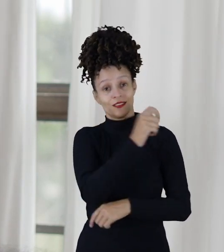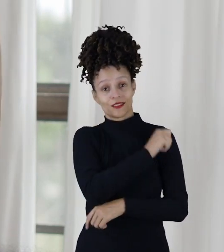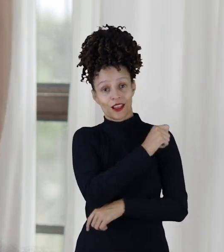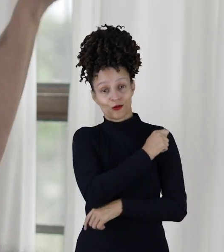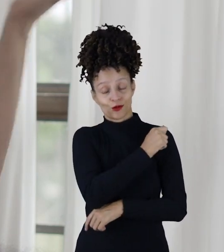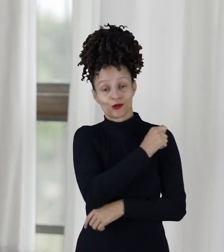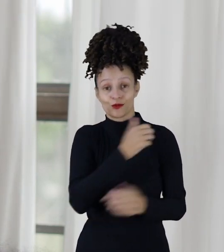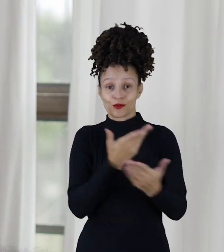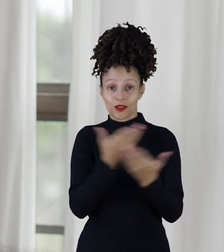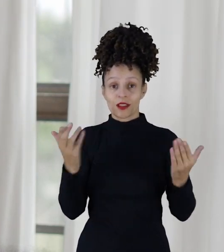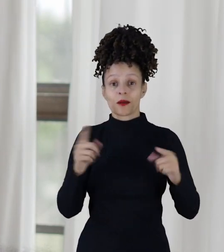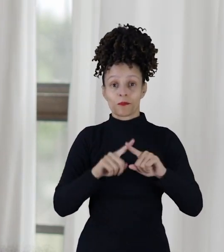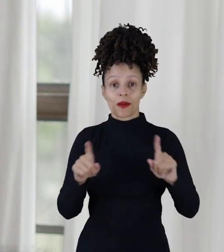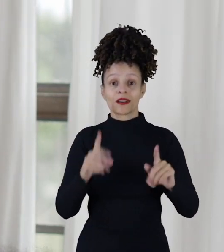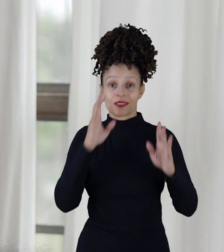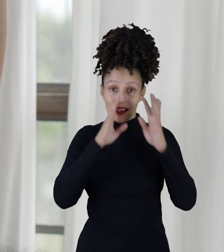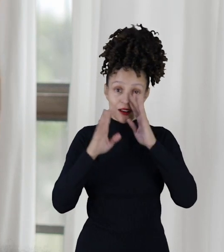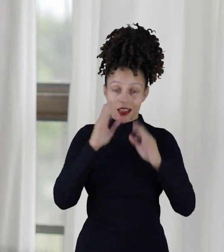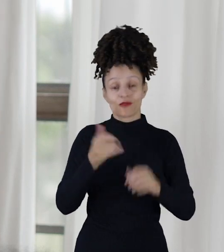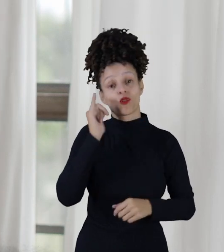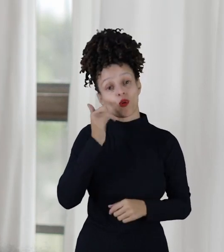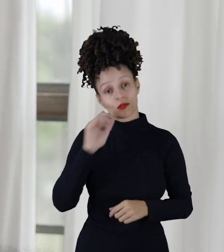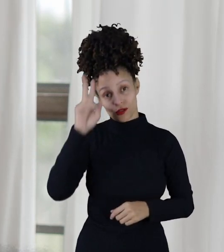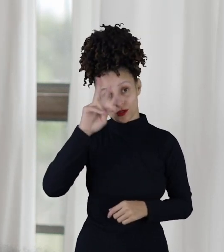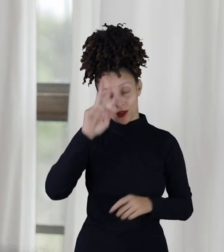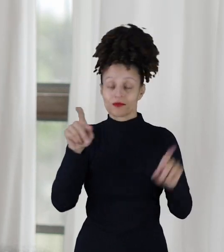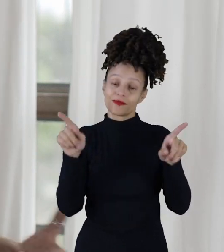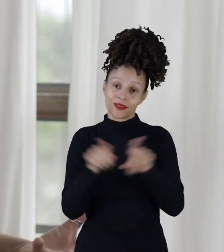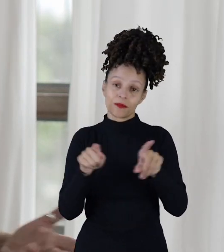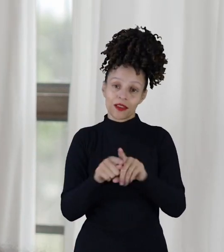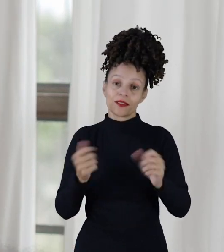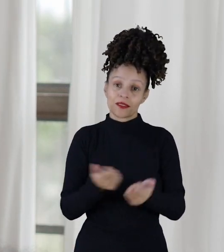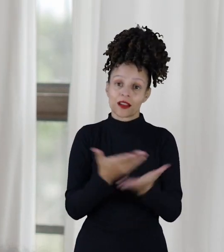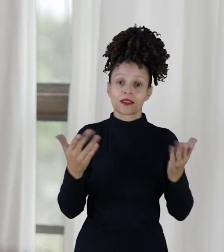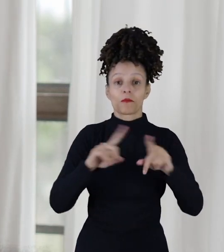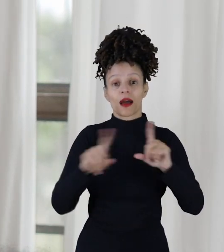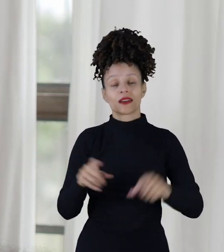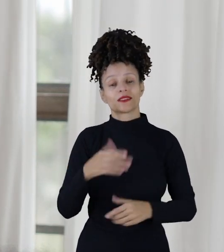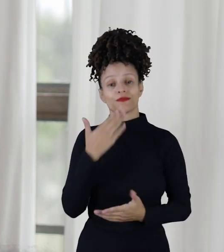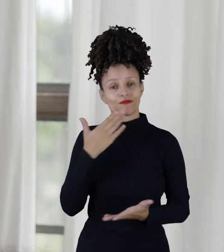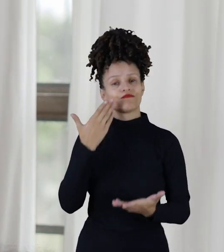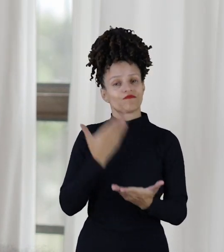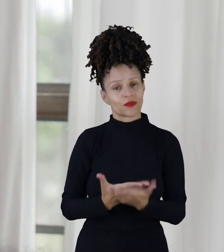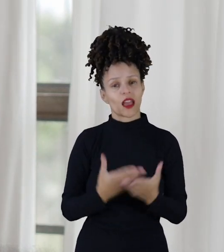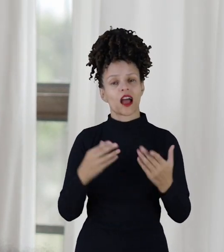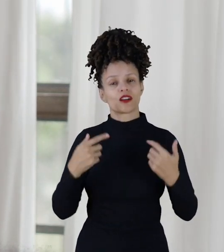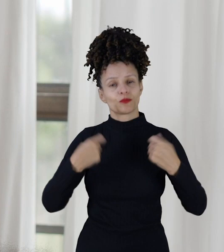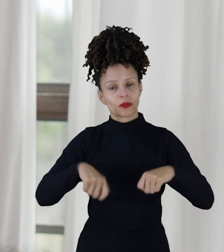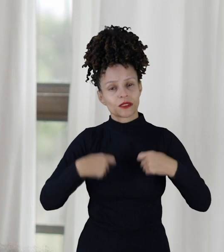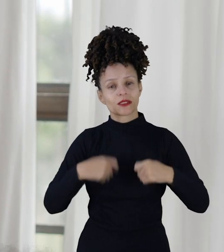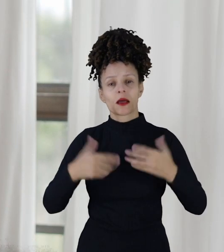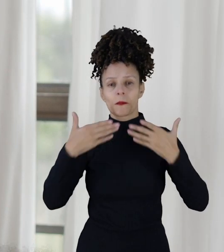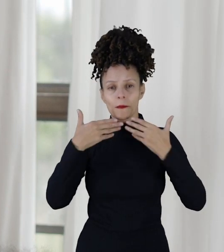meus ex-alunos, né? Mas eu os encantava contando histórias, enfim, que também trazem muito. Mas é impressionante isso, né? Como a